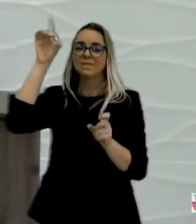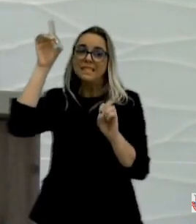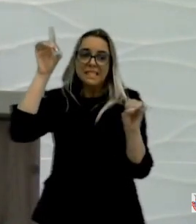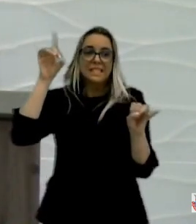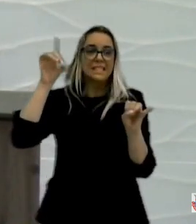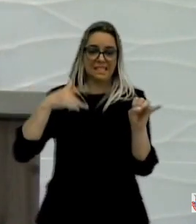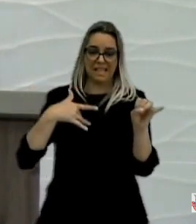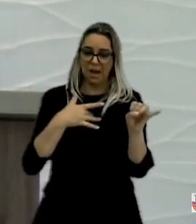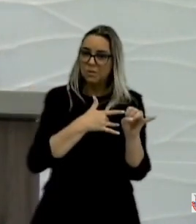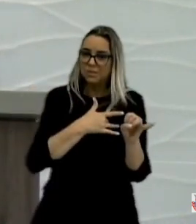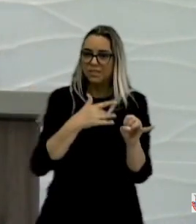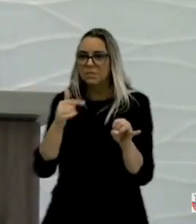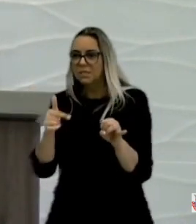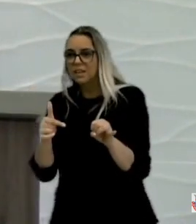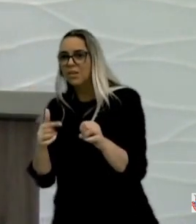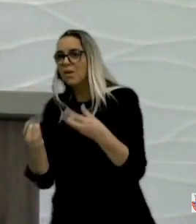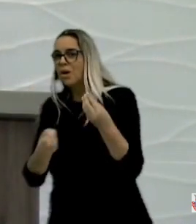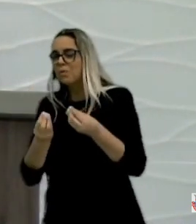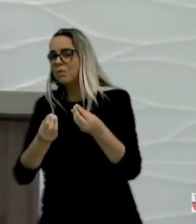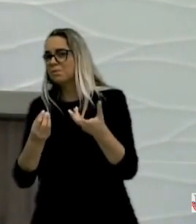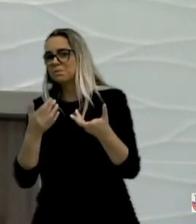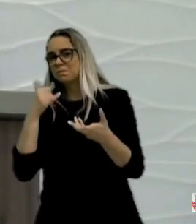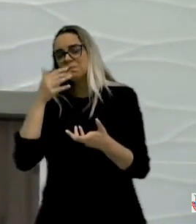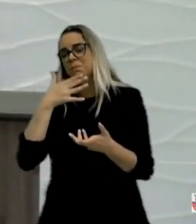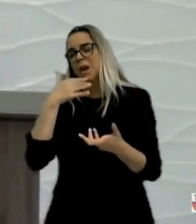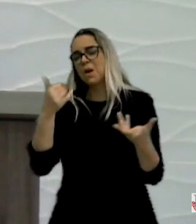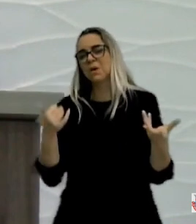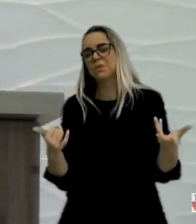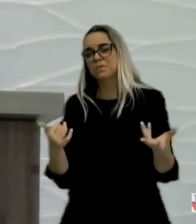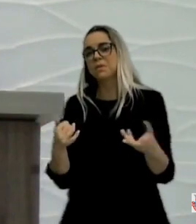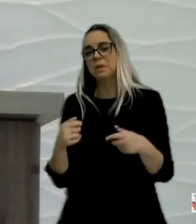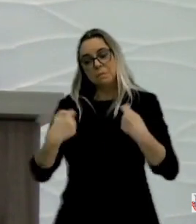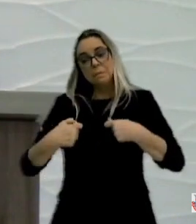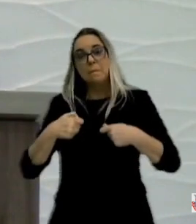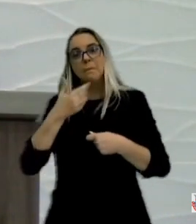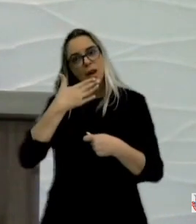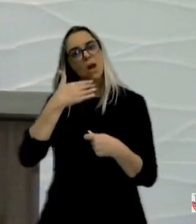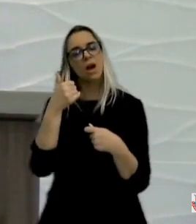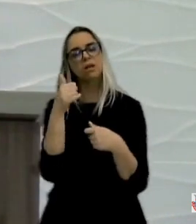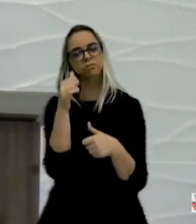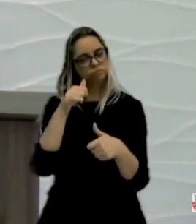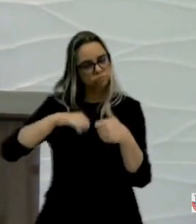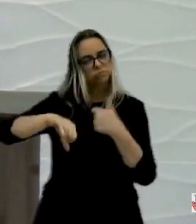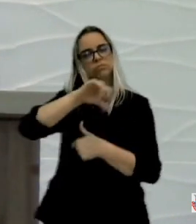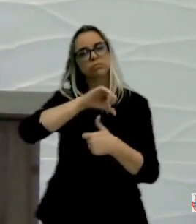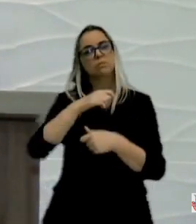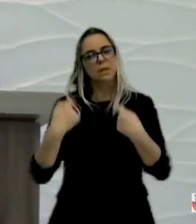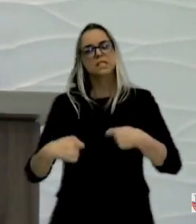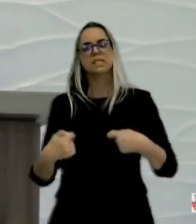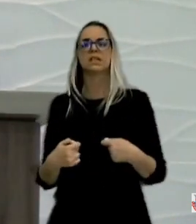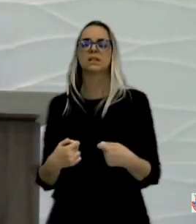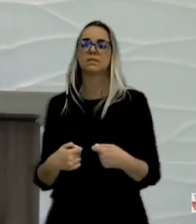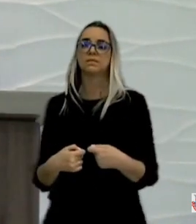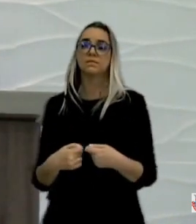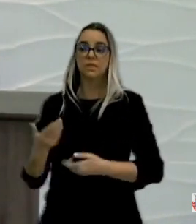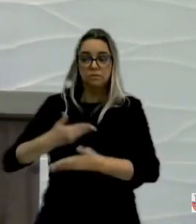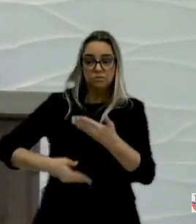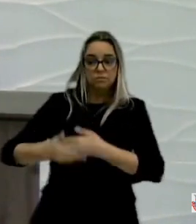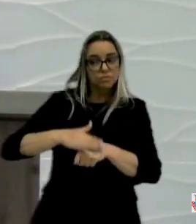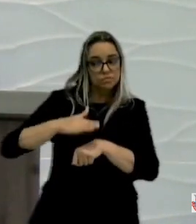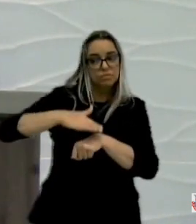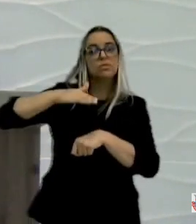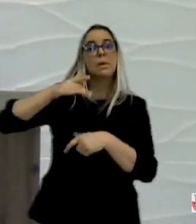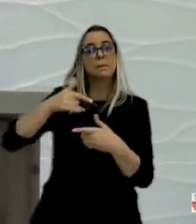não chega a lugar nenhum. E precisa se melhorar muito, precisa. Precisa se abrir o bloco, precisa aumentar mais atendimento. Que eu